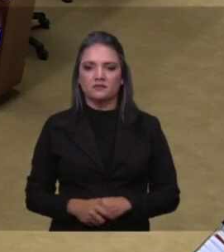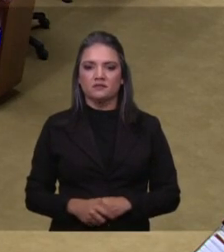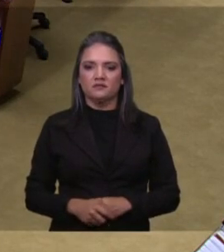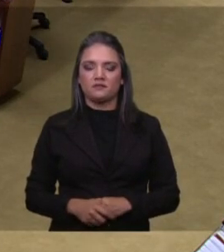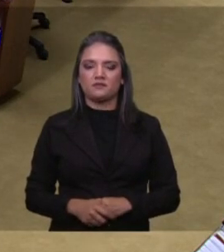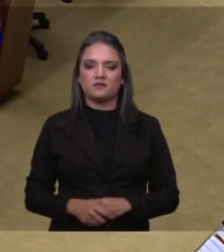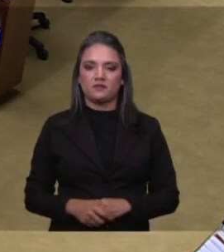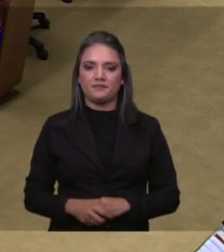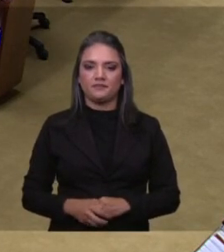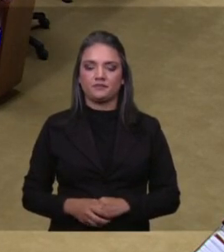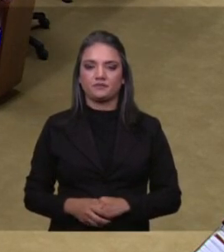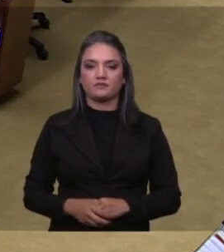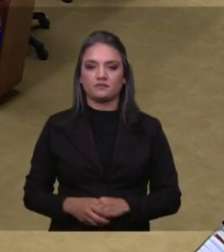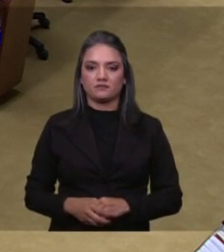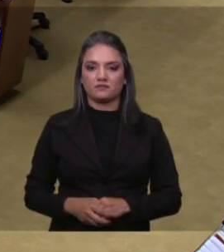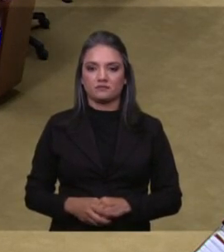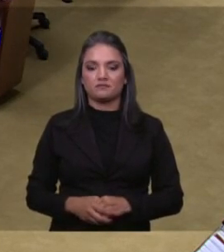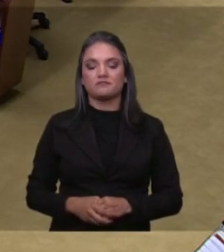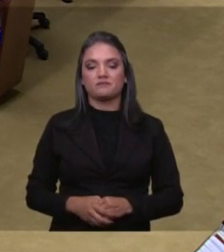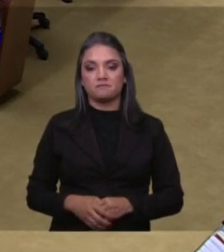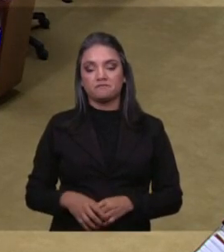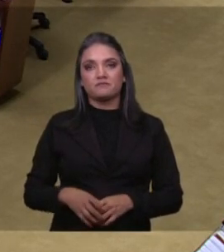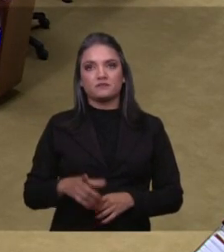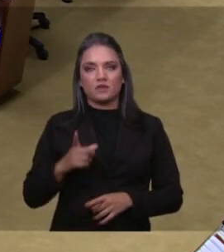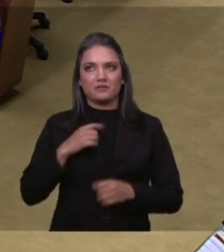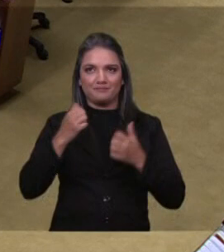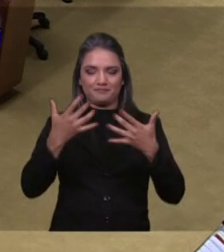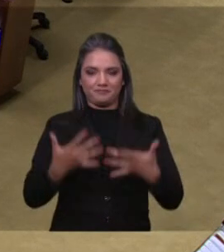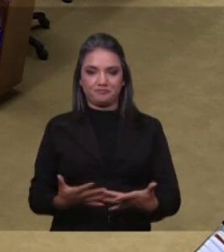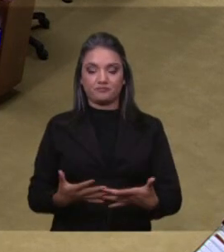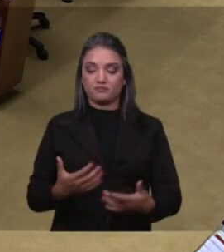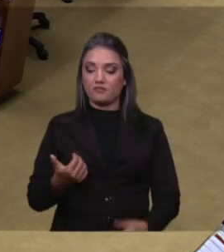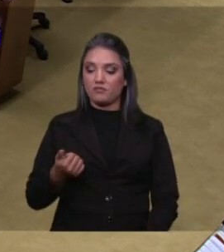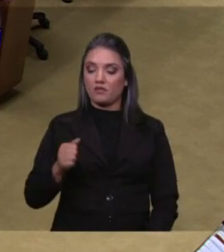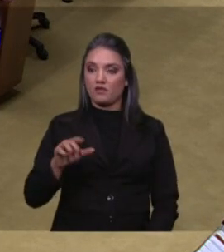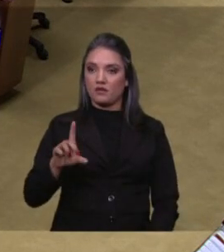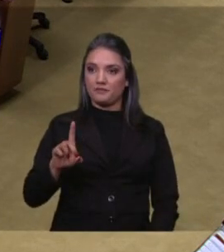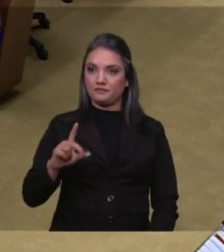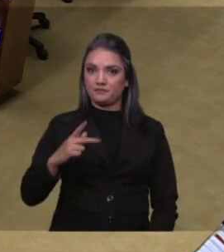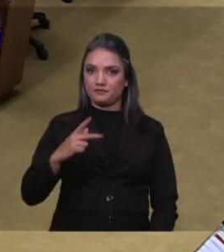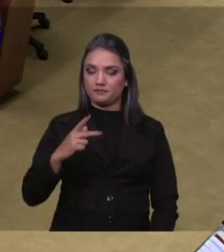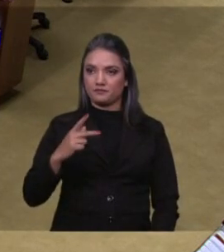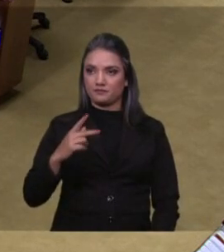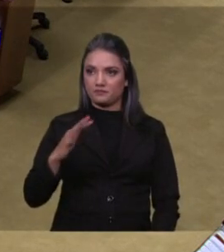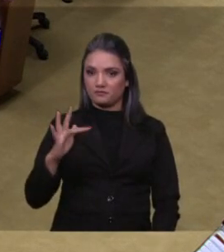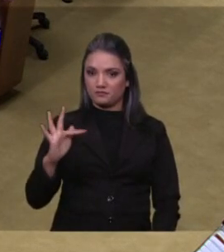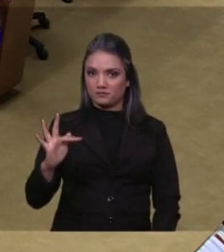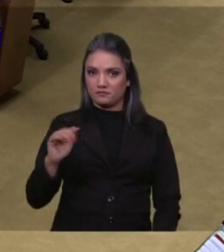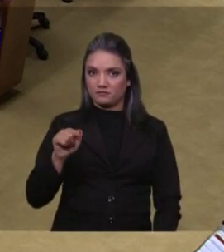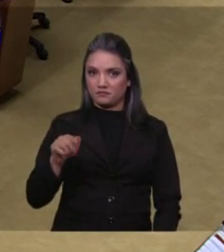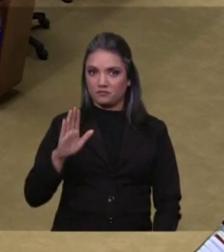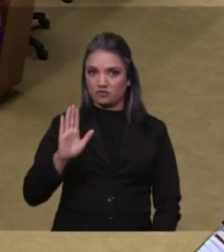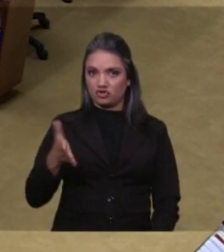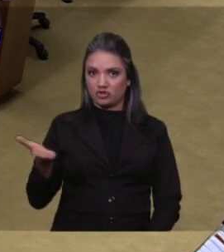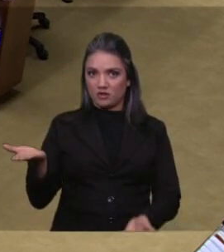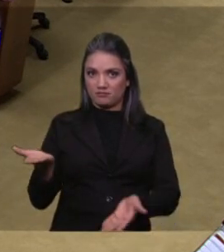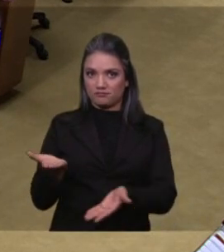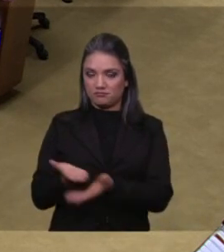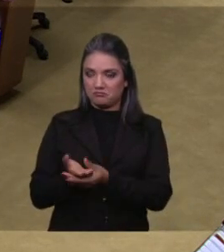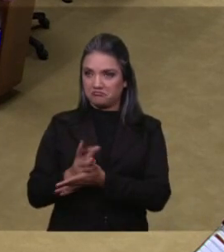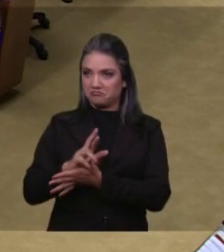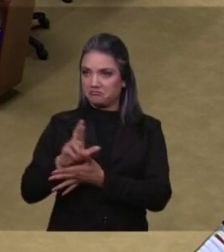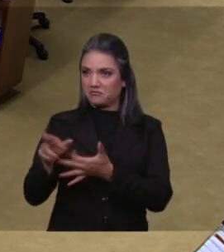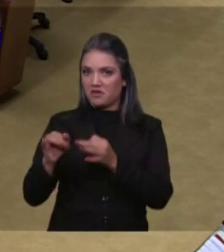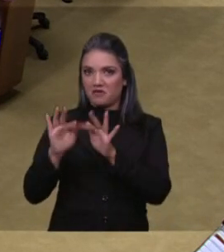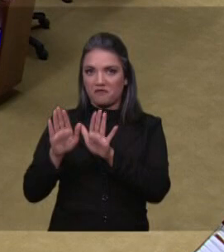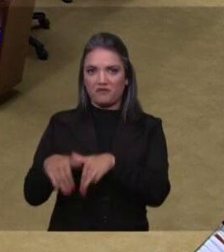até para melhor compreensão da discussão. Na DPF, nós já temos trânsito em julgado há mais